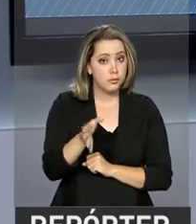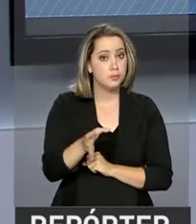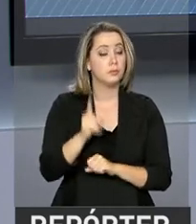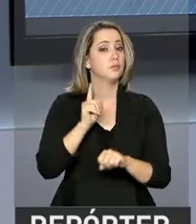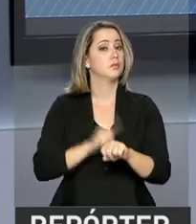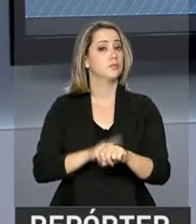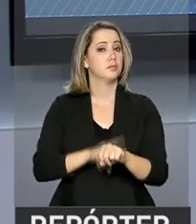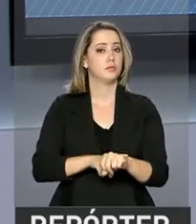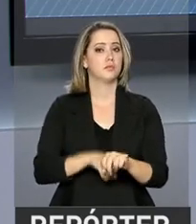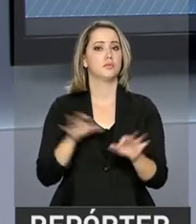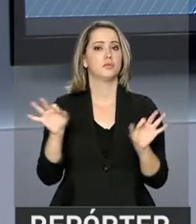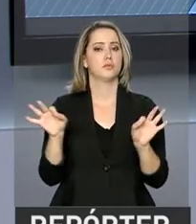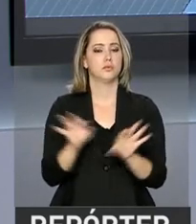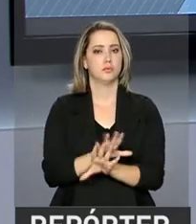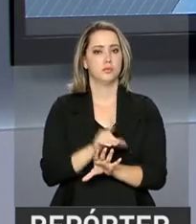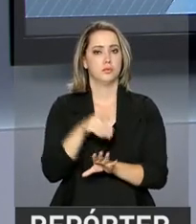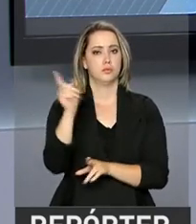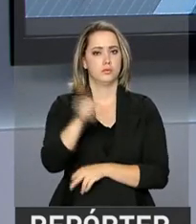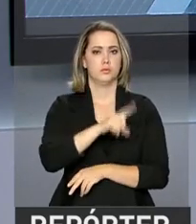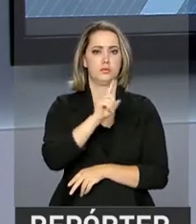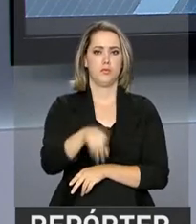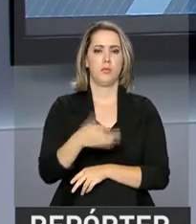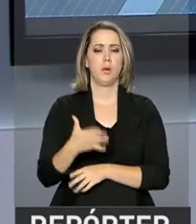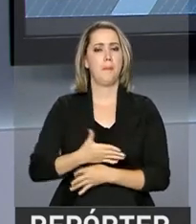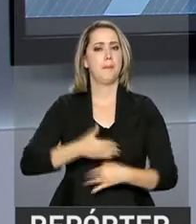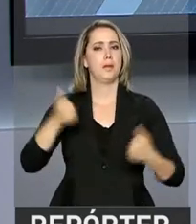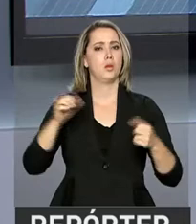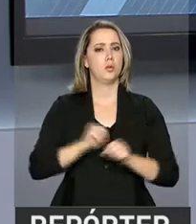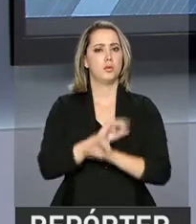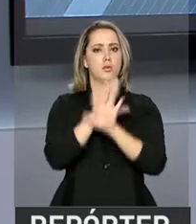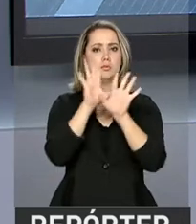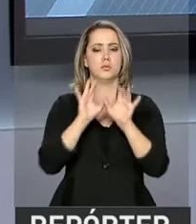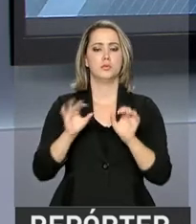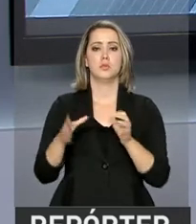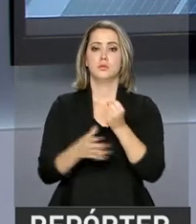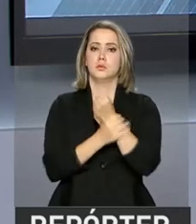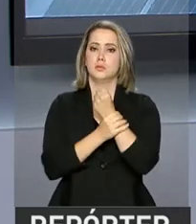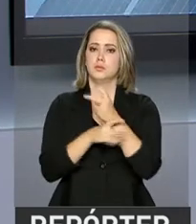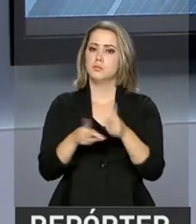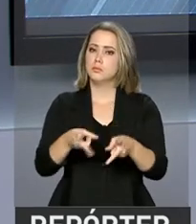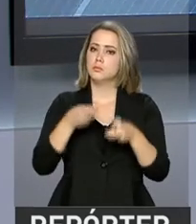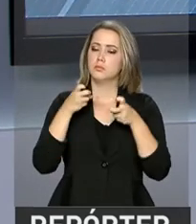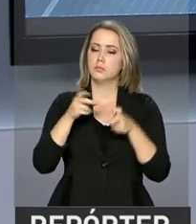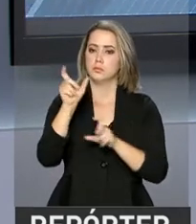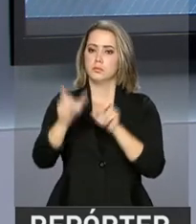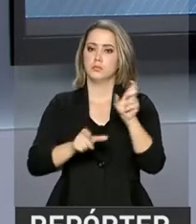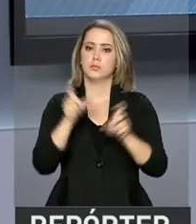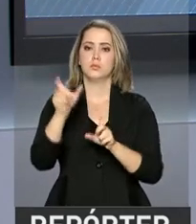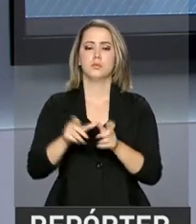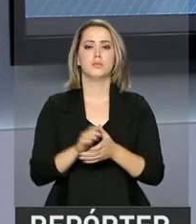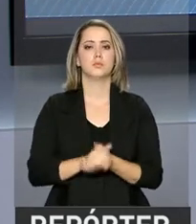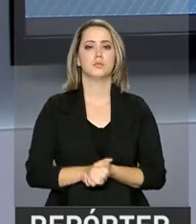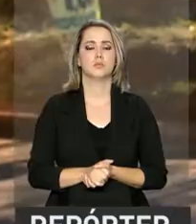imediato do contrato. A intenção é dar maior clareza, segurança e previsibilidade ao